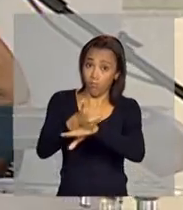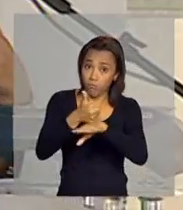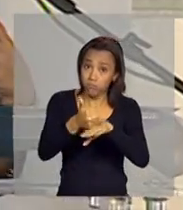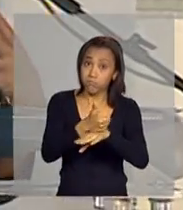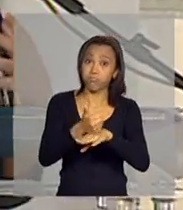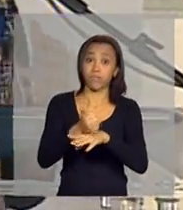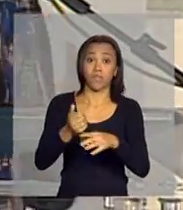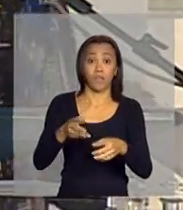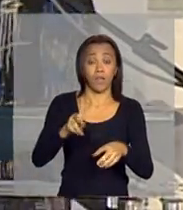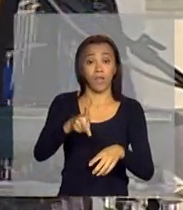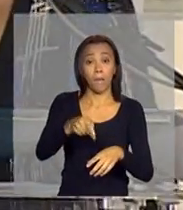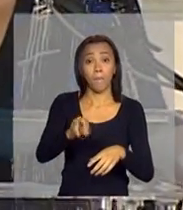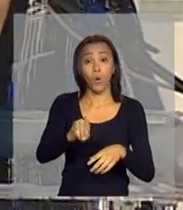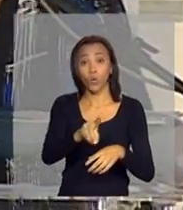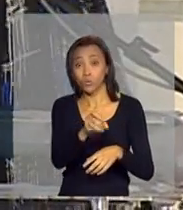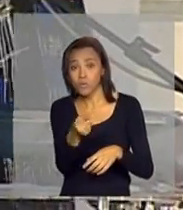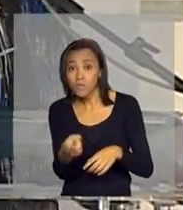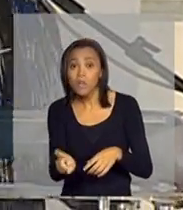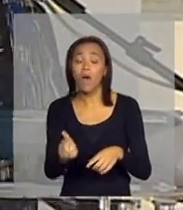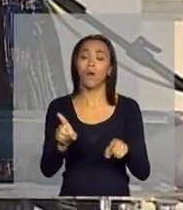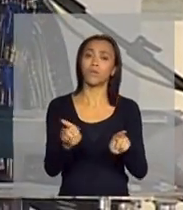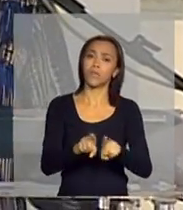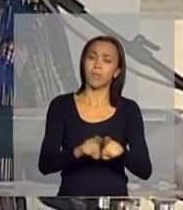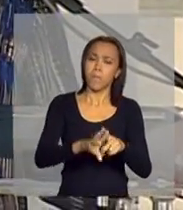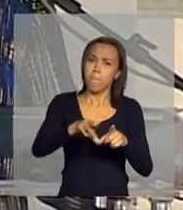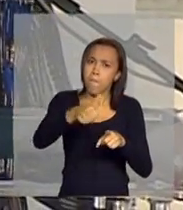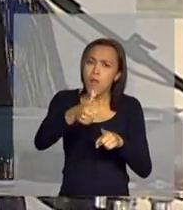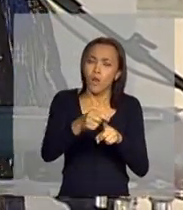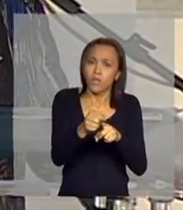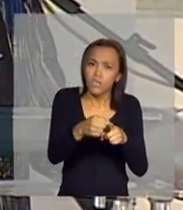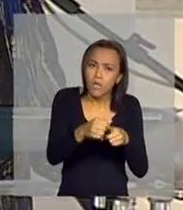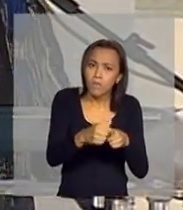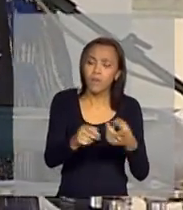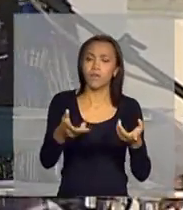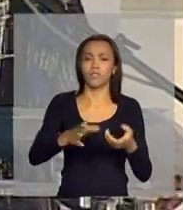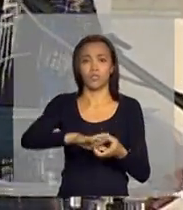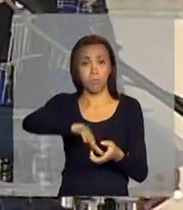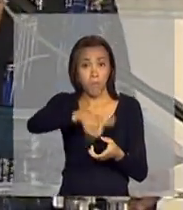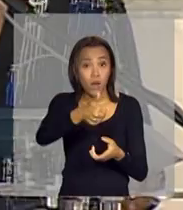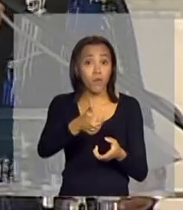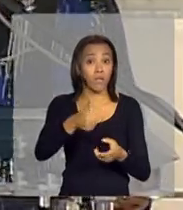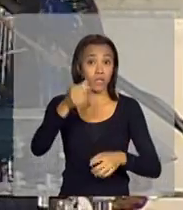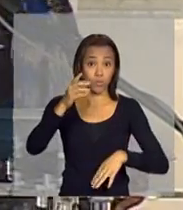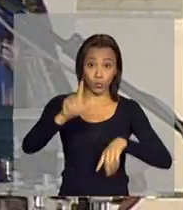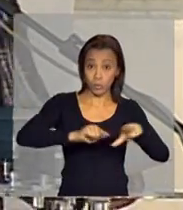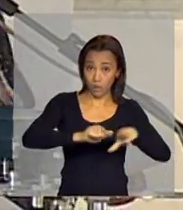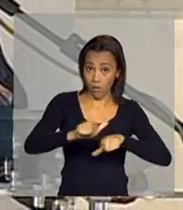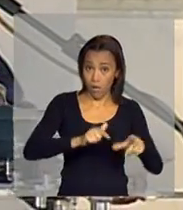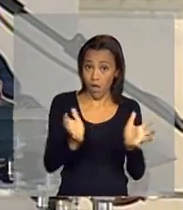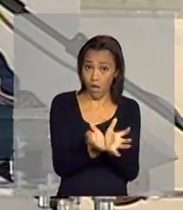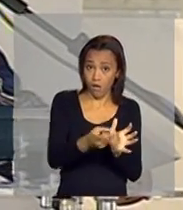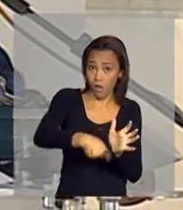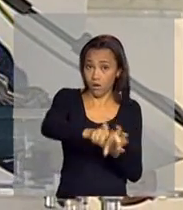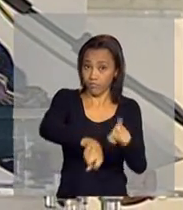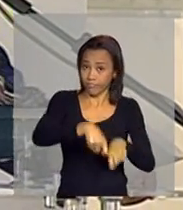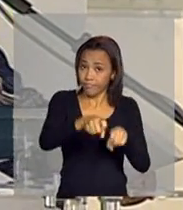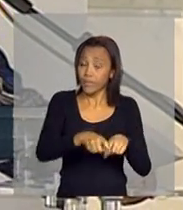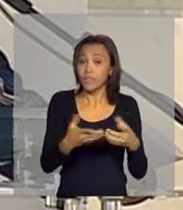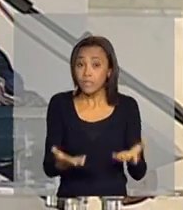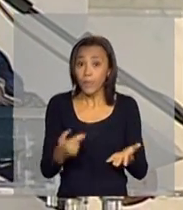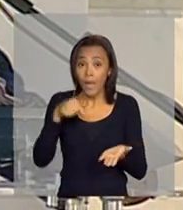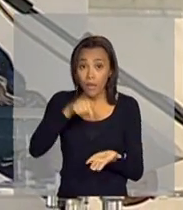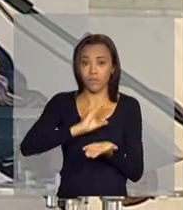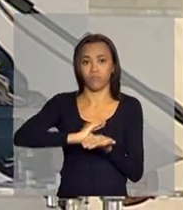do investimento na produção, melhorando nossas sementes, melhorando nossas práticas agrícolas, enfim. Esses